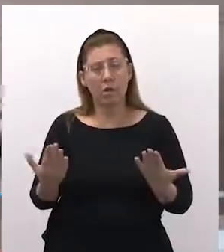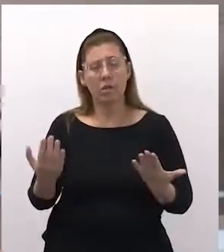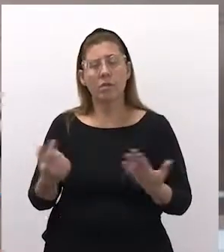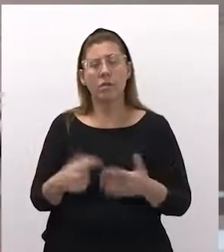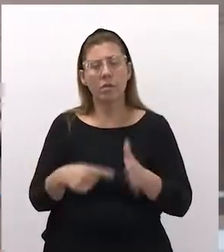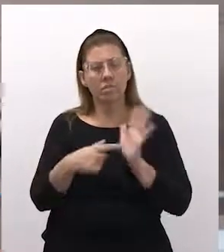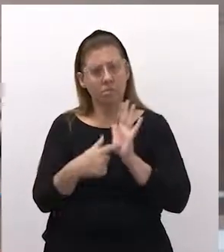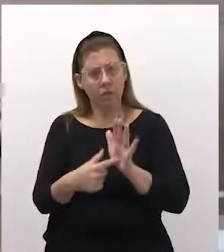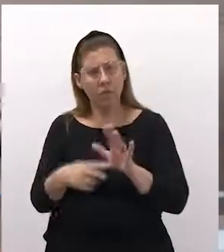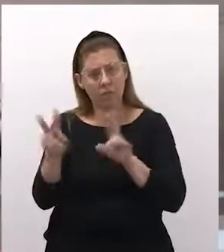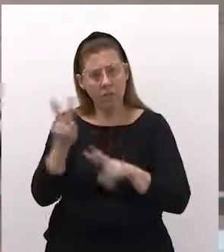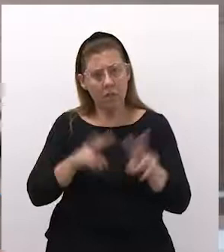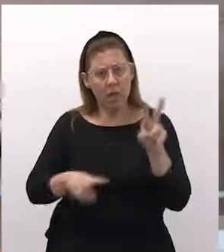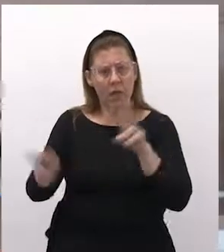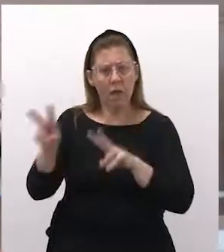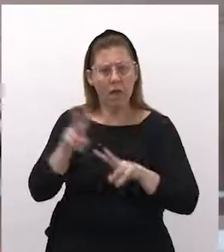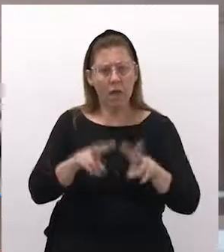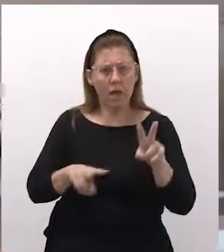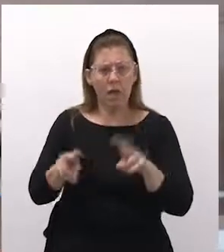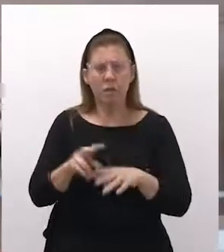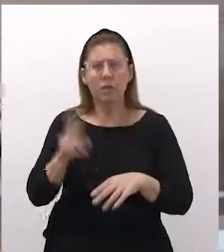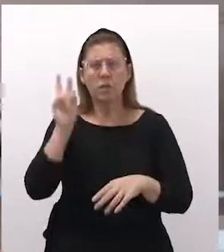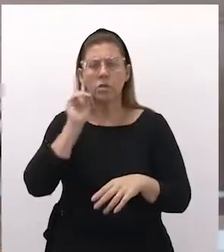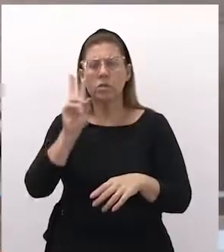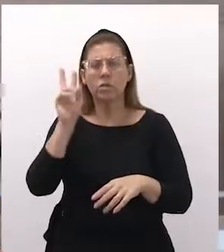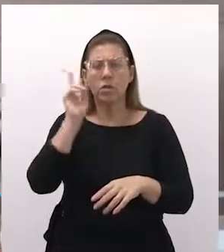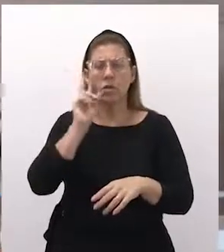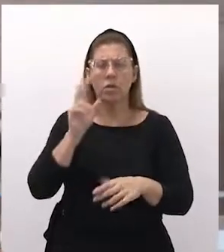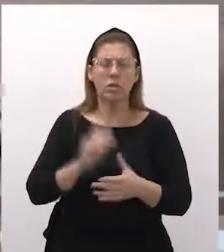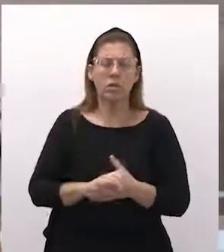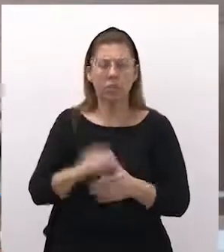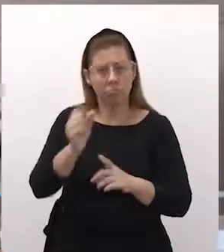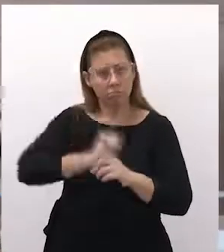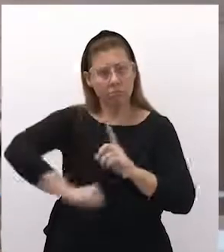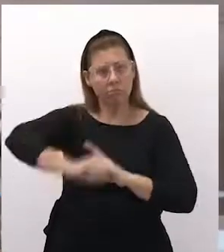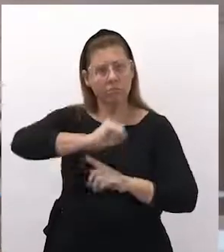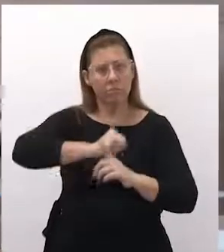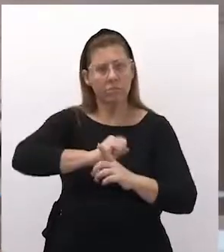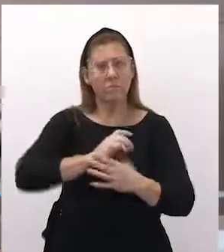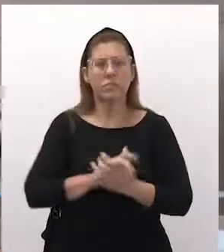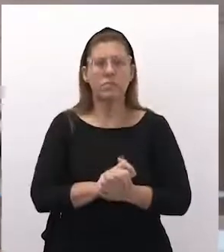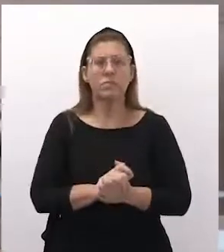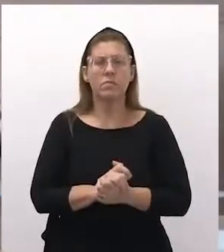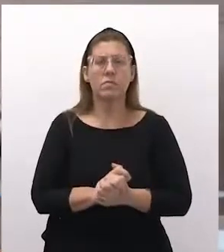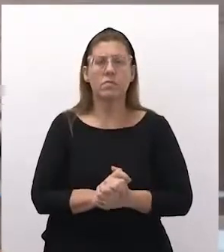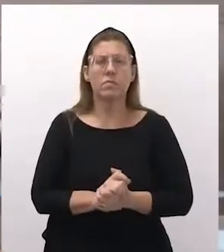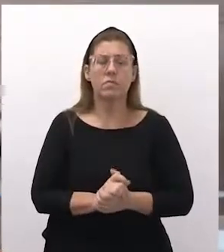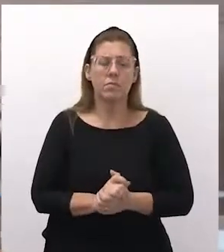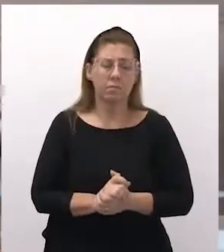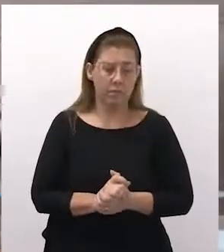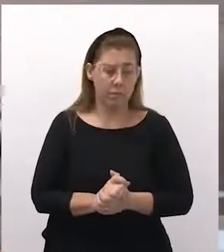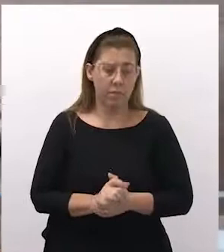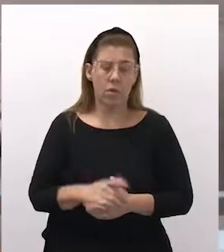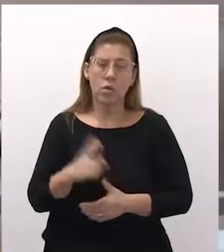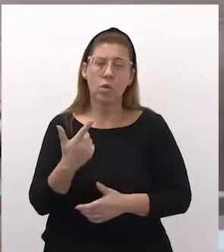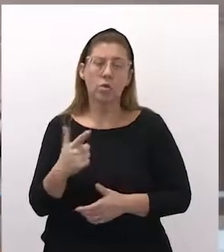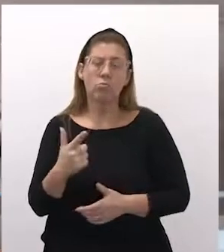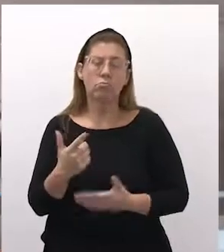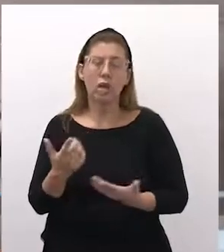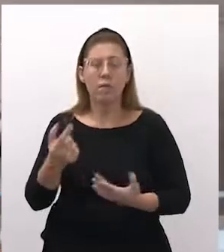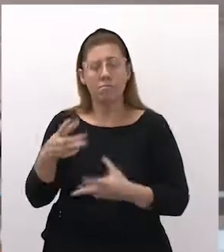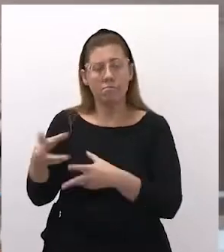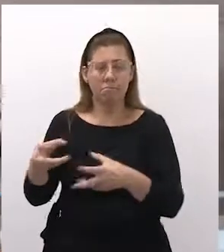à visibilidade é que, historicamente, as sociedades não têm considerado